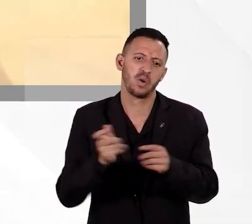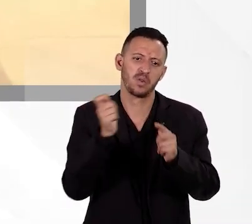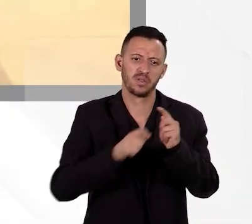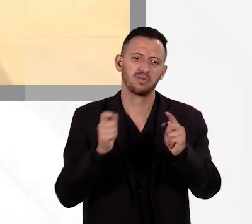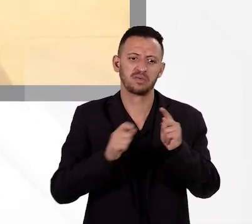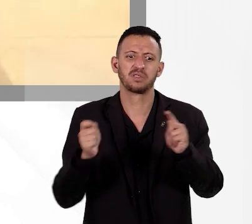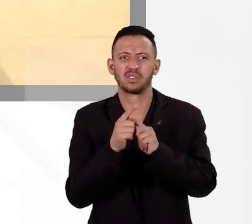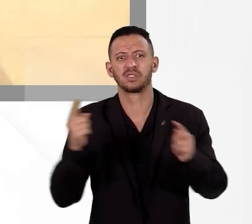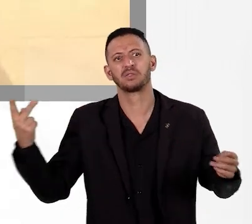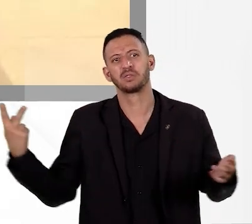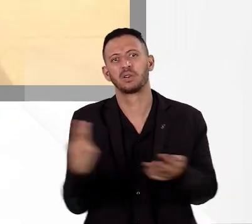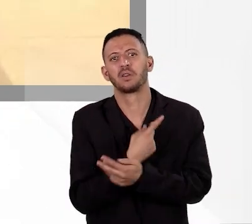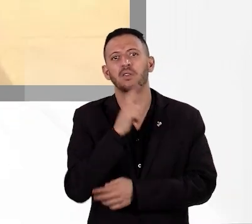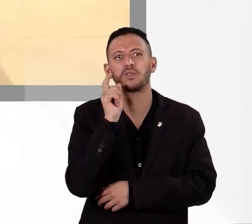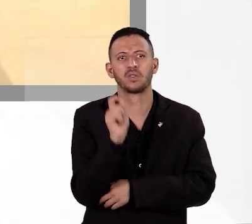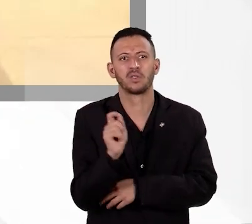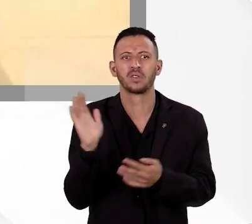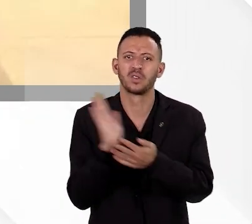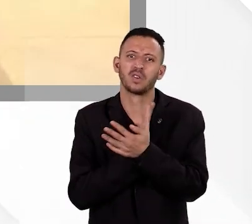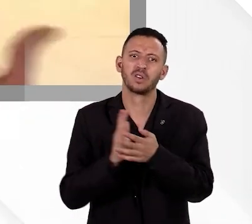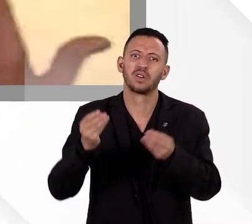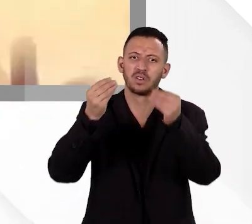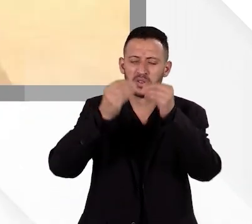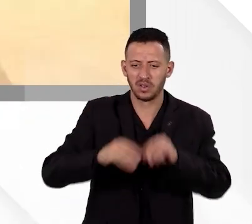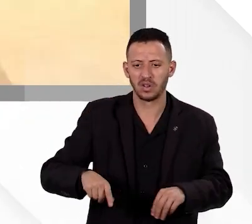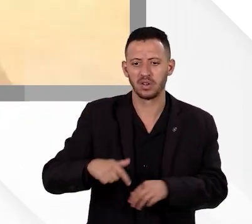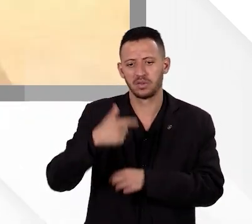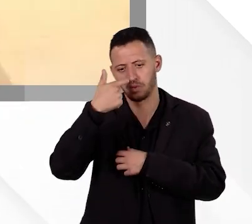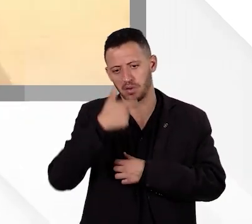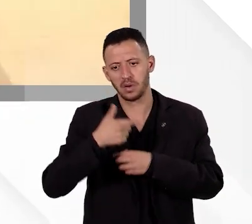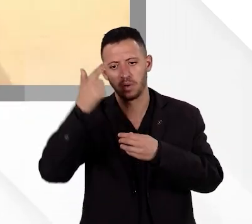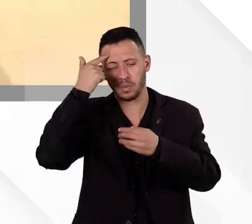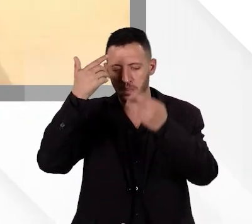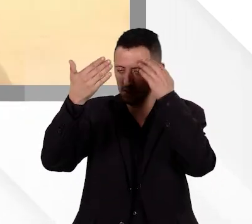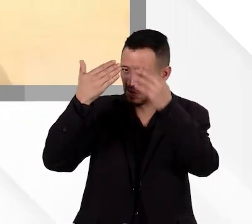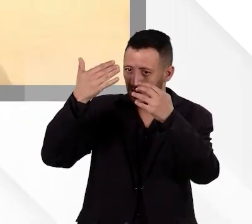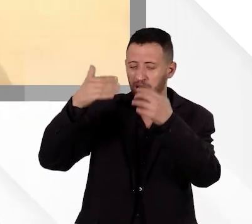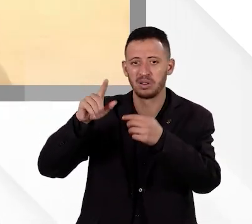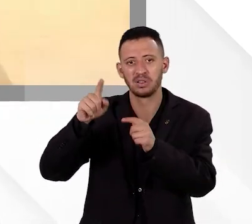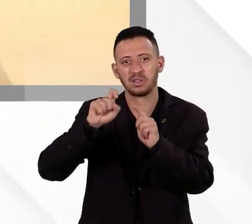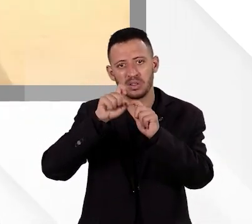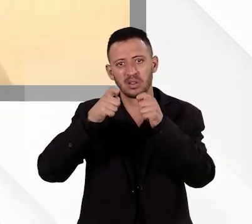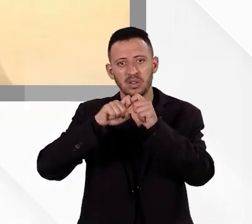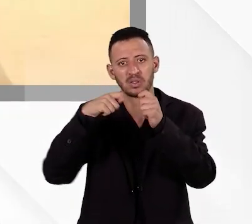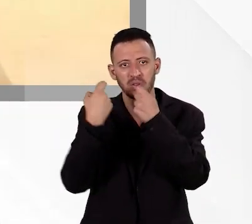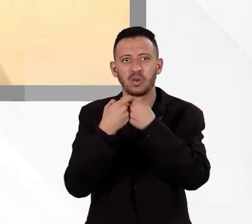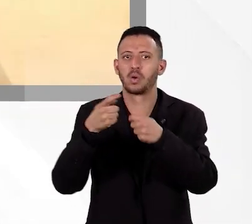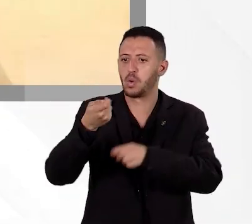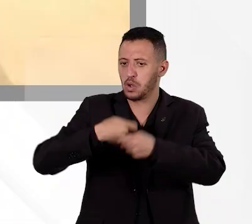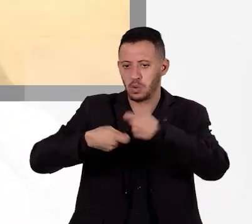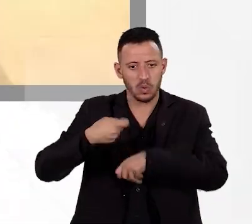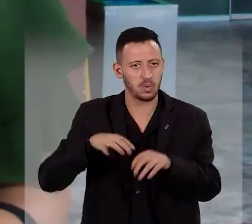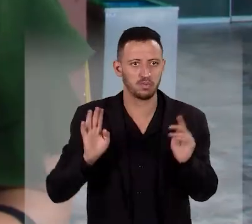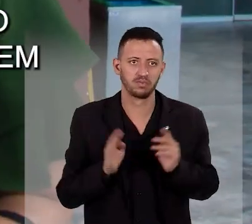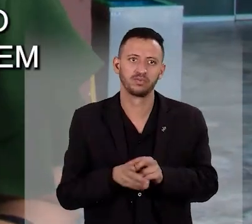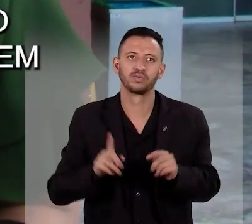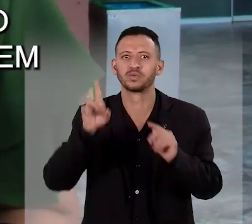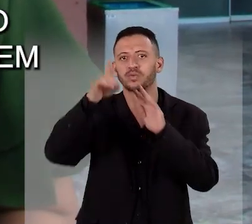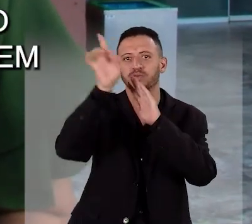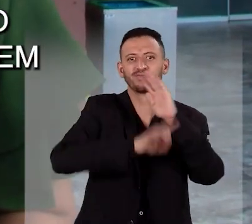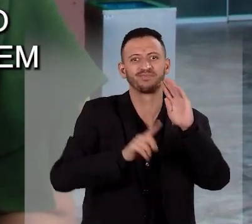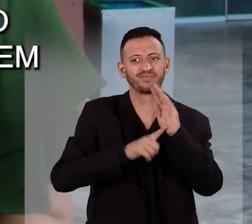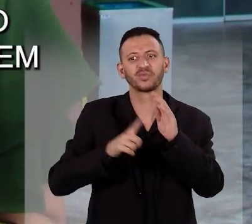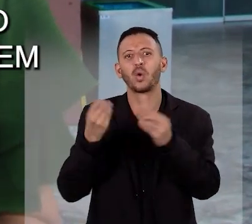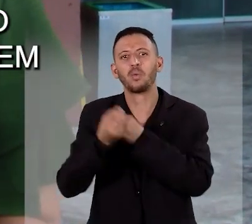tenham por objetivo causar ou algum dano físico, algum dano psicológico, sexual ou econômico. Quais